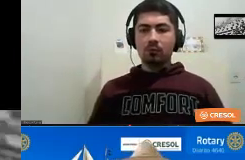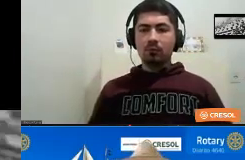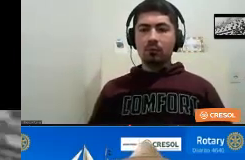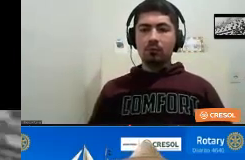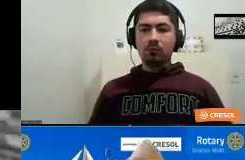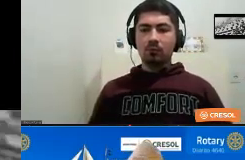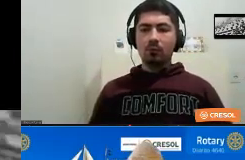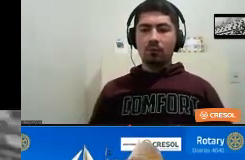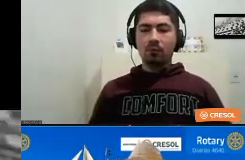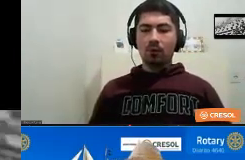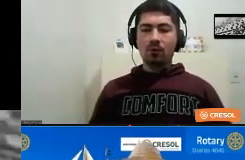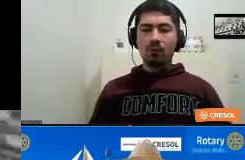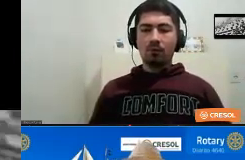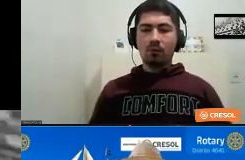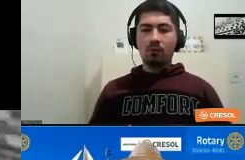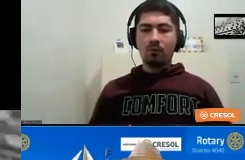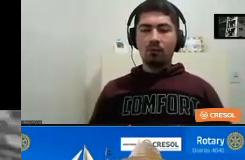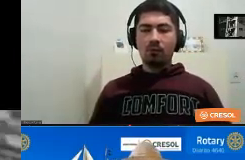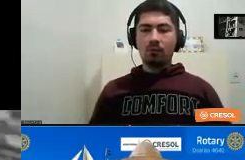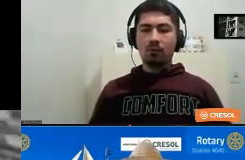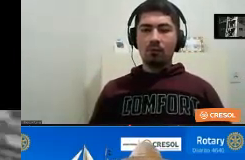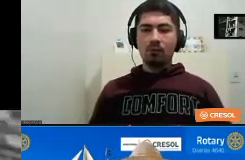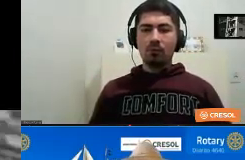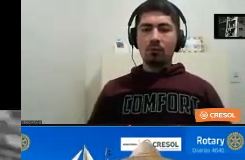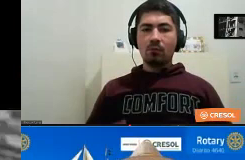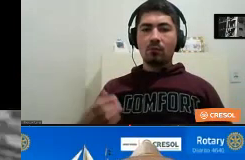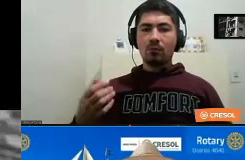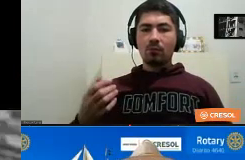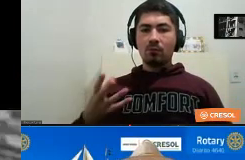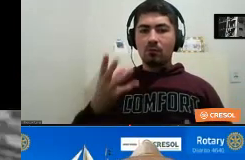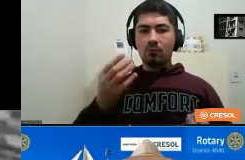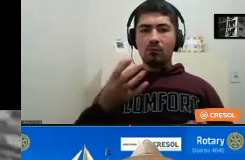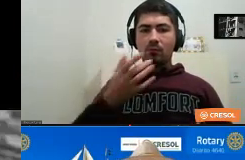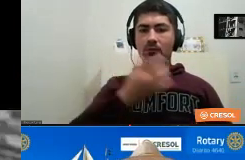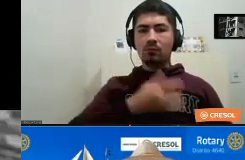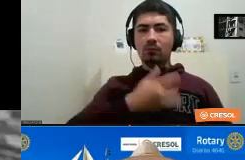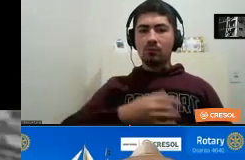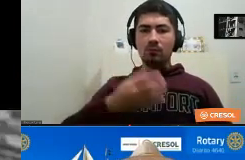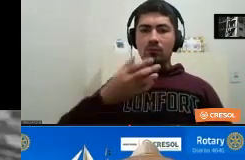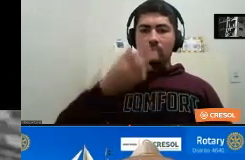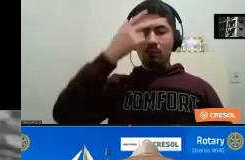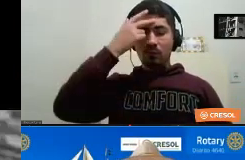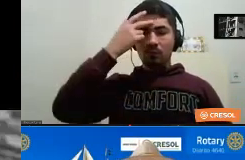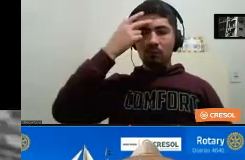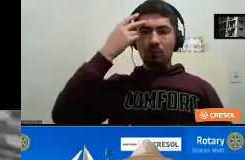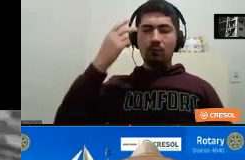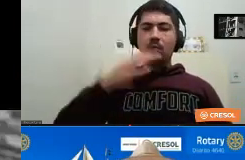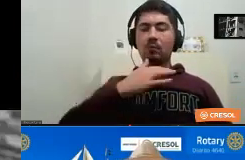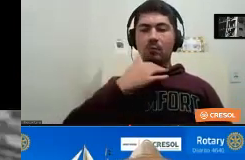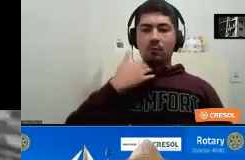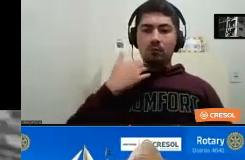Vejo isso, tá certo, com muita dor, e muitas pessoas vieram a falecer,